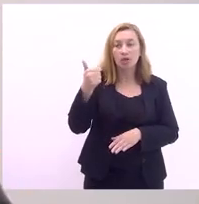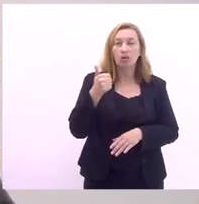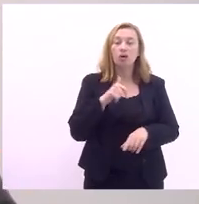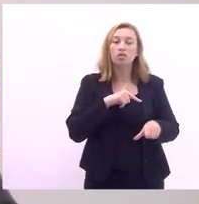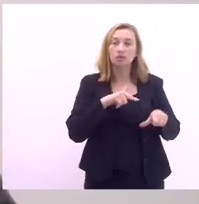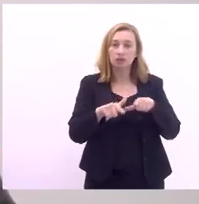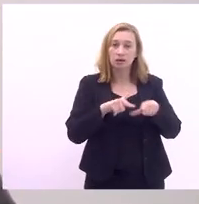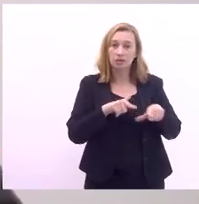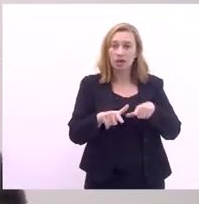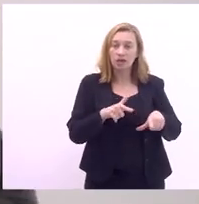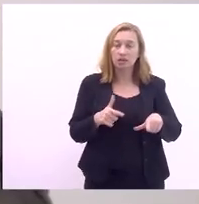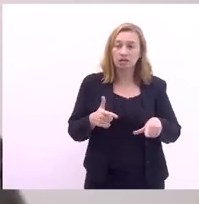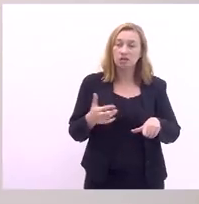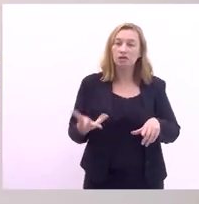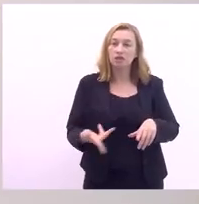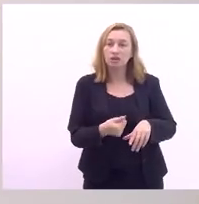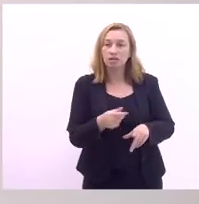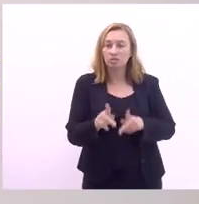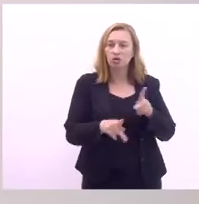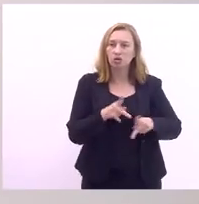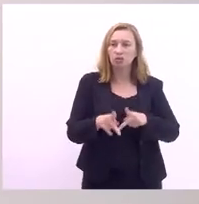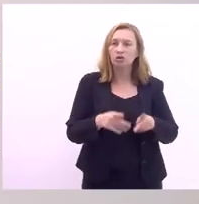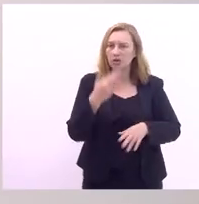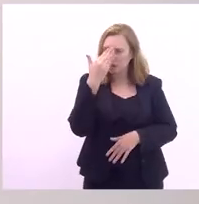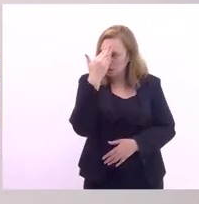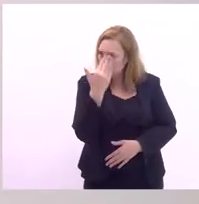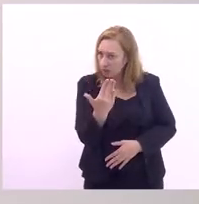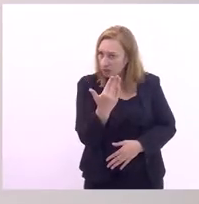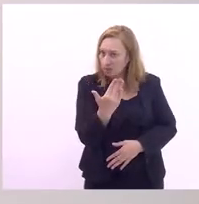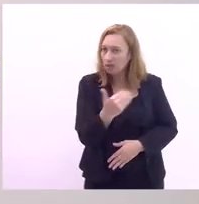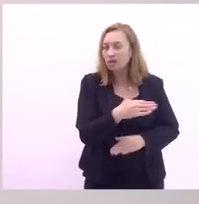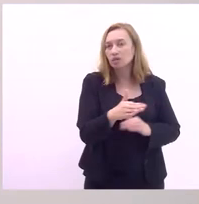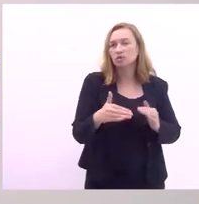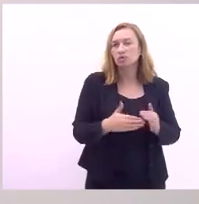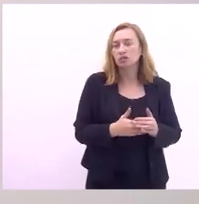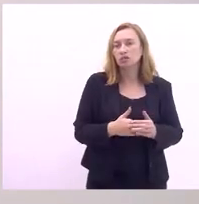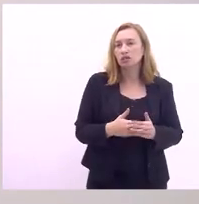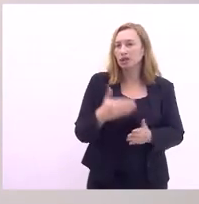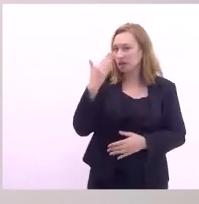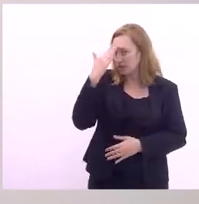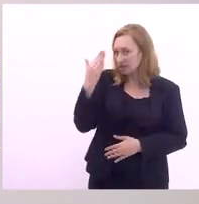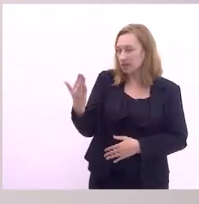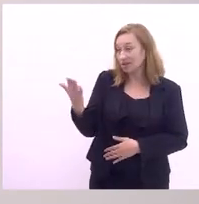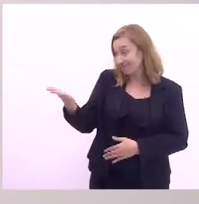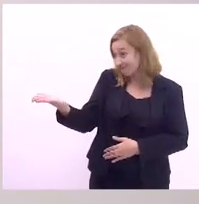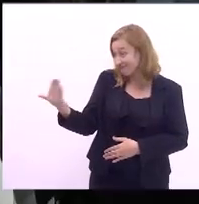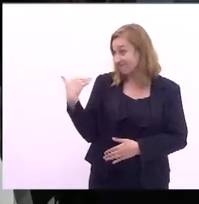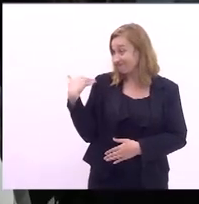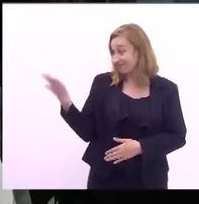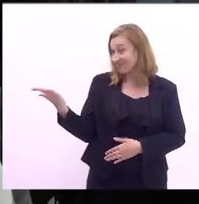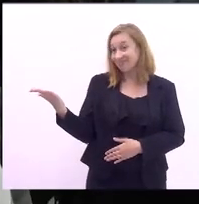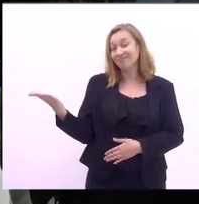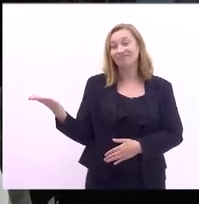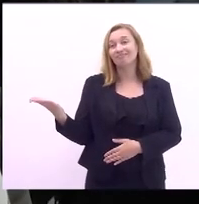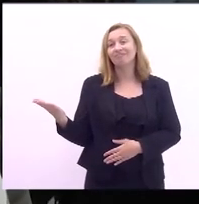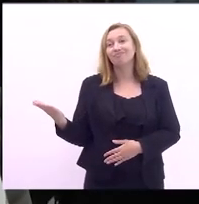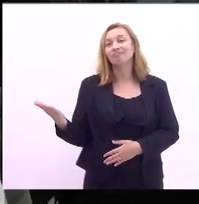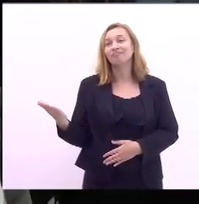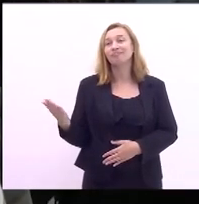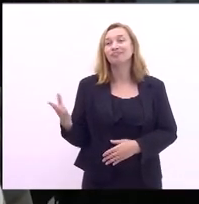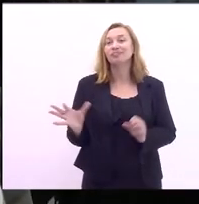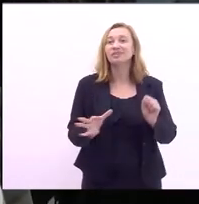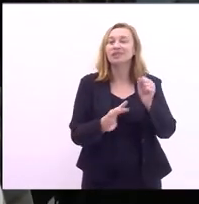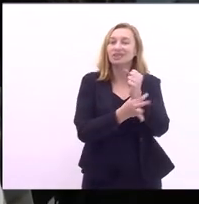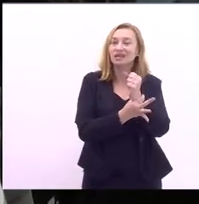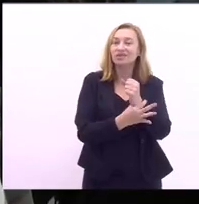serviços à população. Então, eu agradeço muito a todos. Mas quero agradecer ao Rony. Aqui, ó. Agradeço a segurança